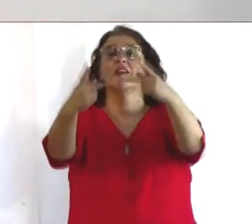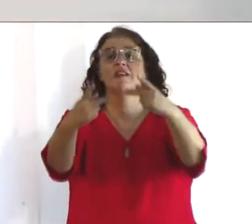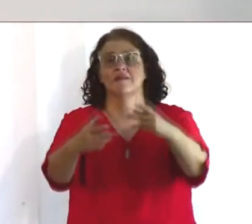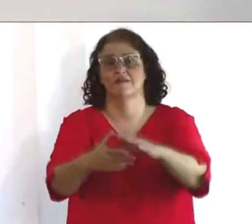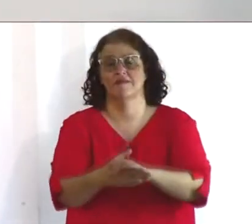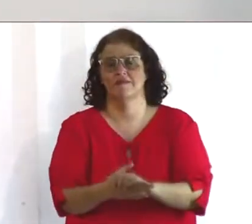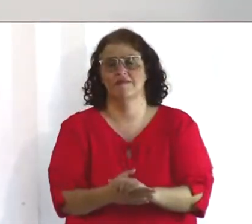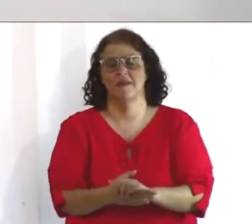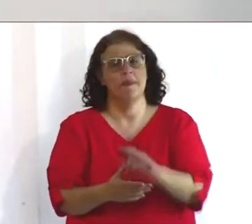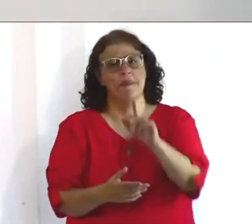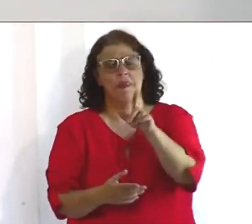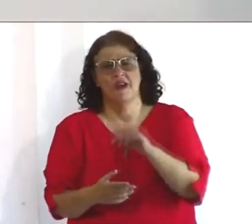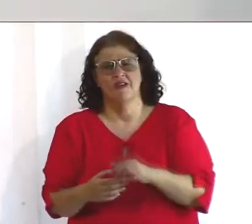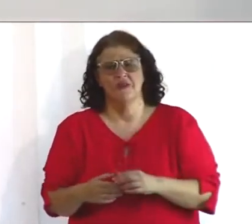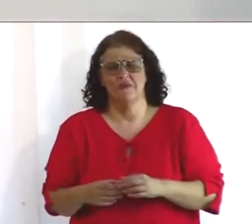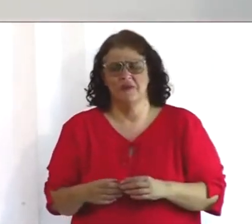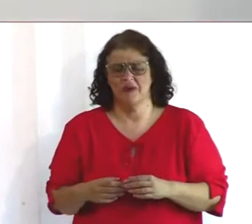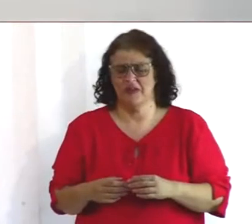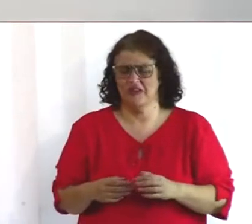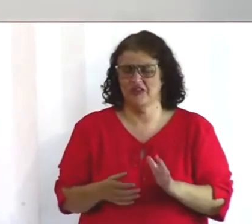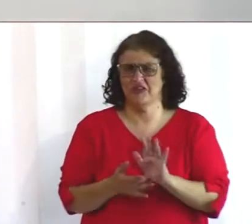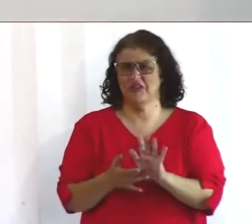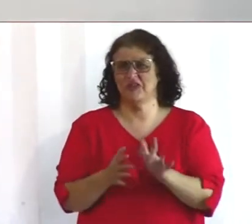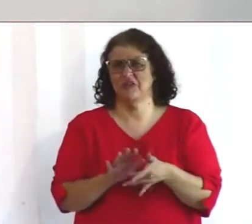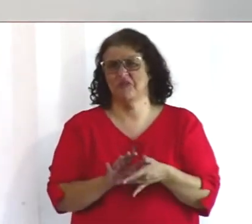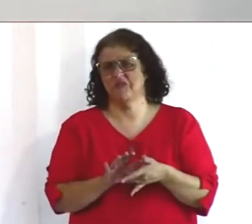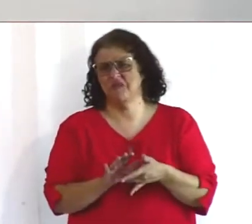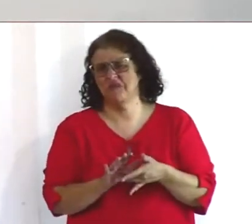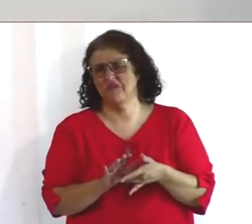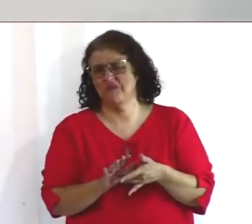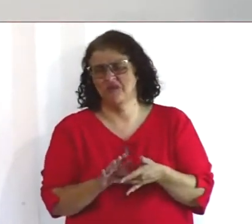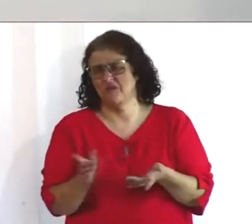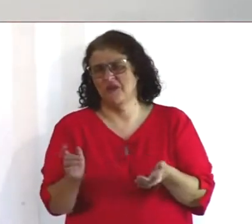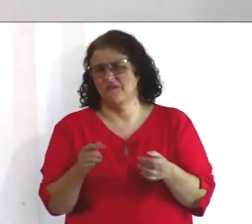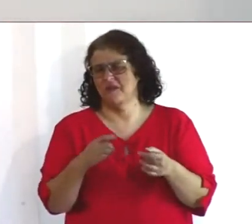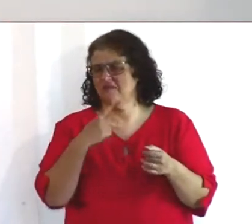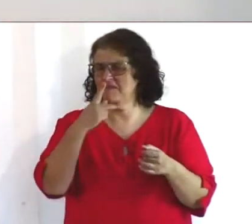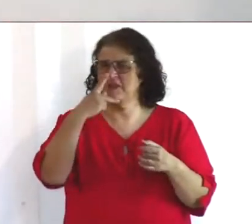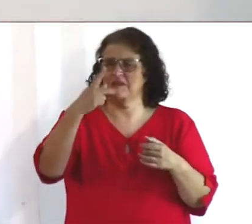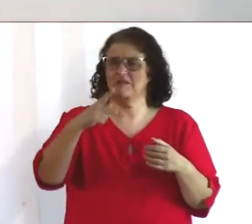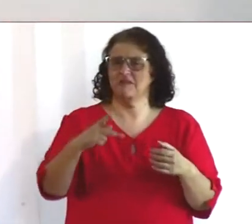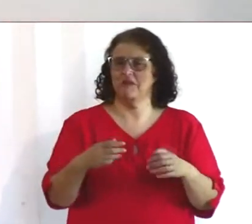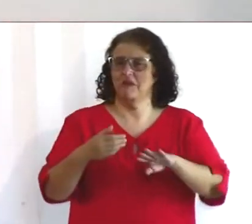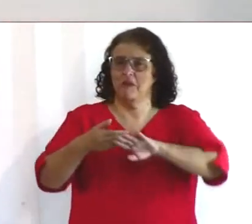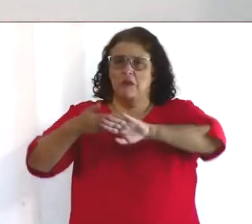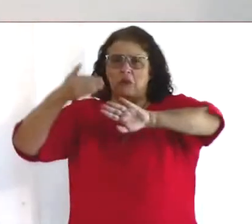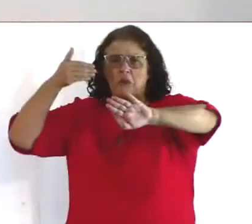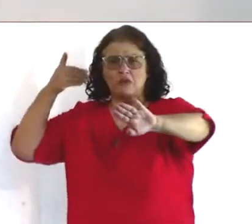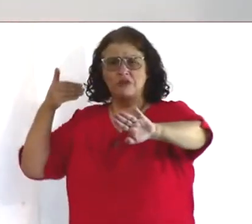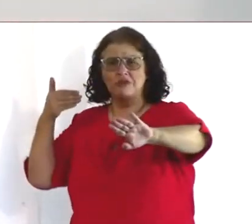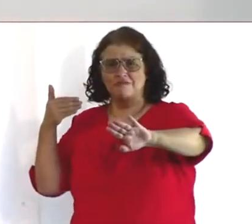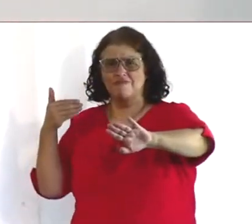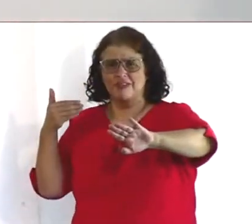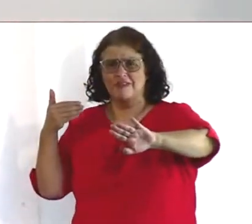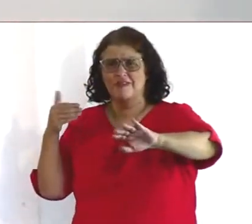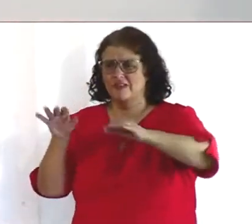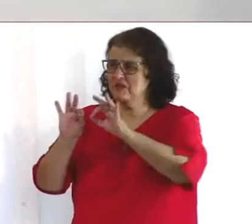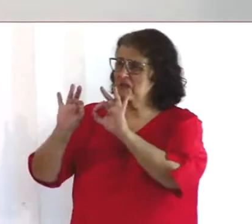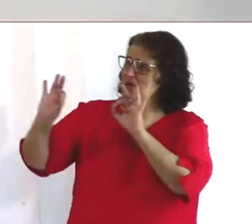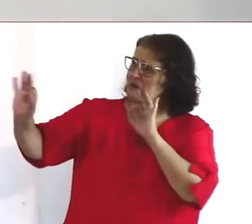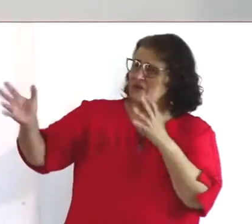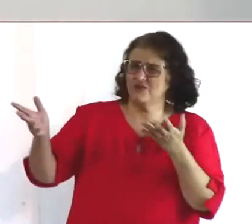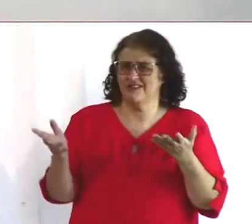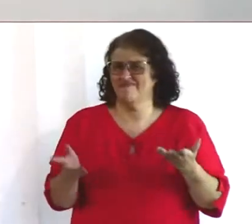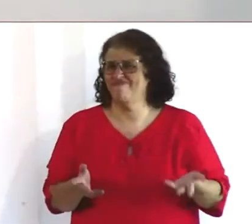pregação ausente, como quem cruza os braços e diz, eu acho que eu não quero muito isso, não. Ou como alguém que se afasta daquilo que é